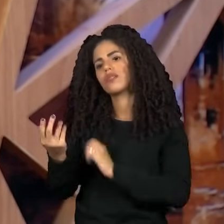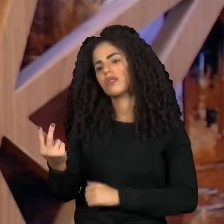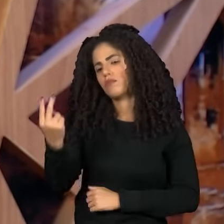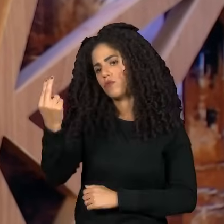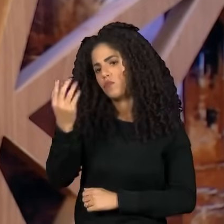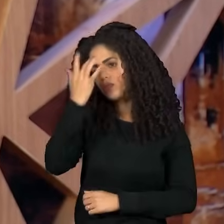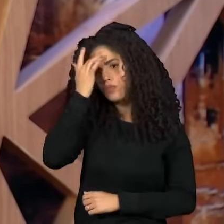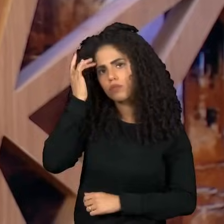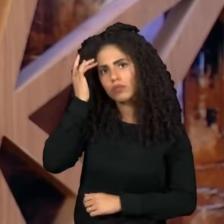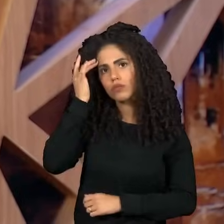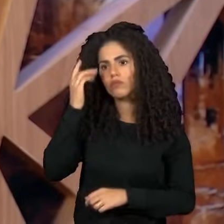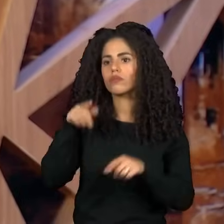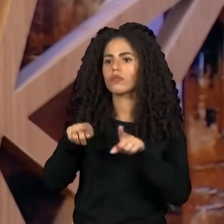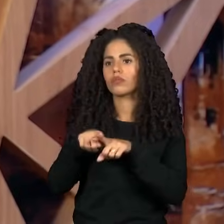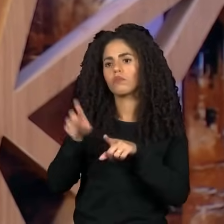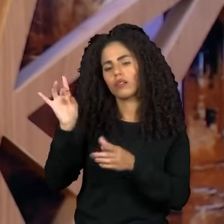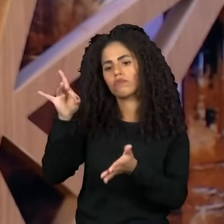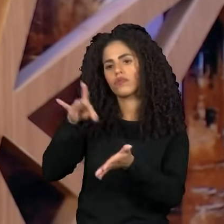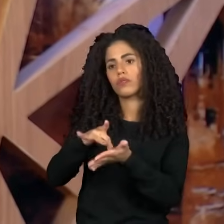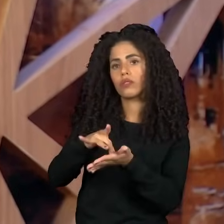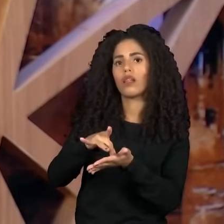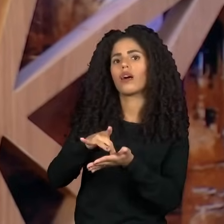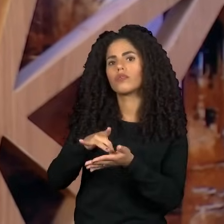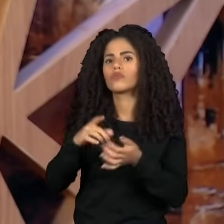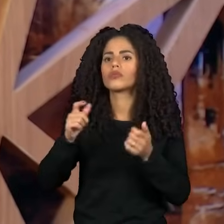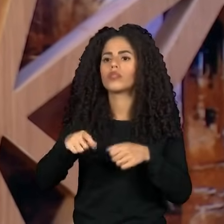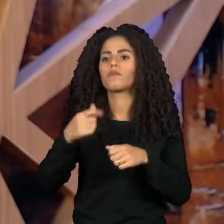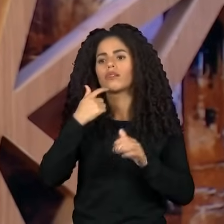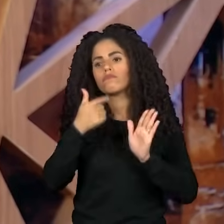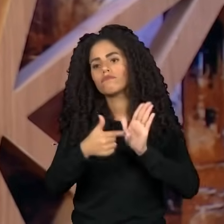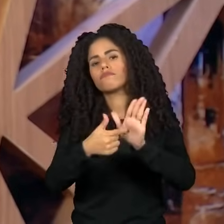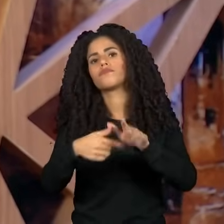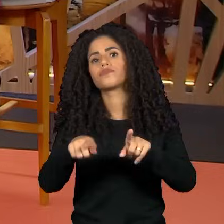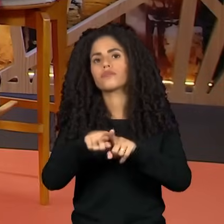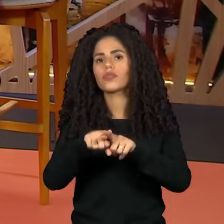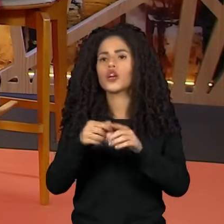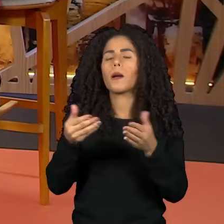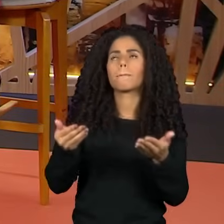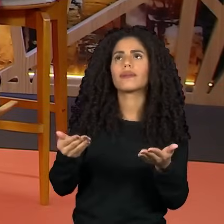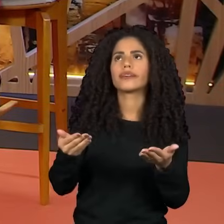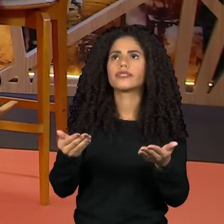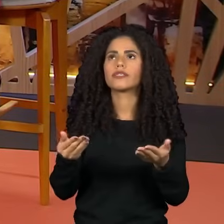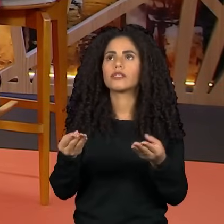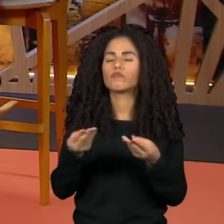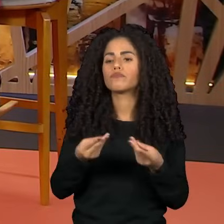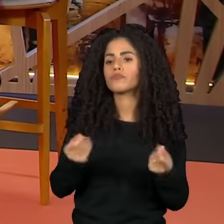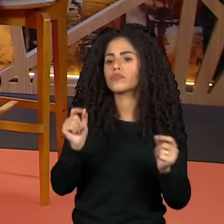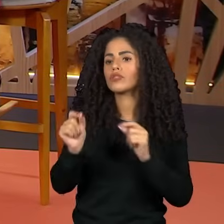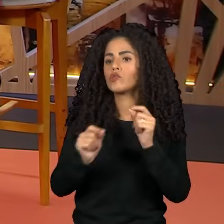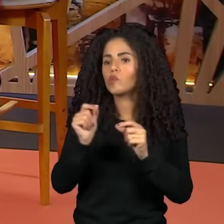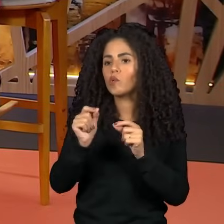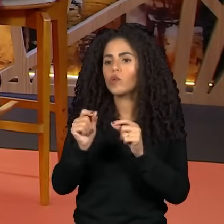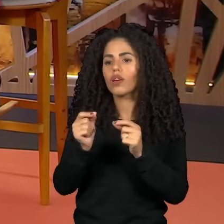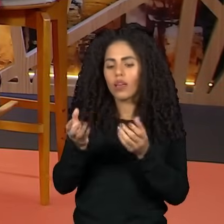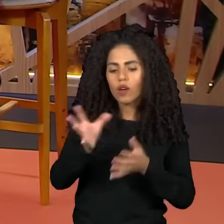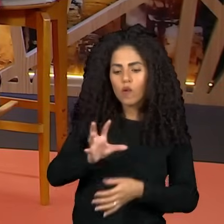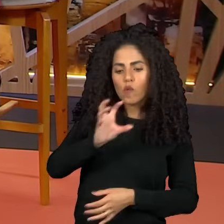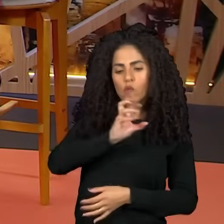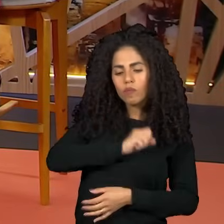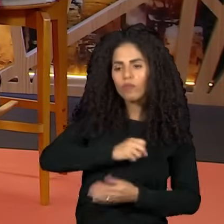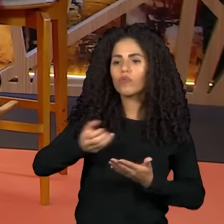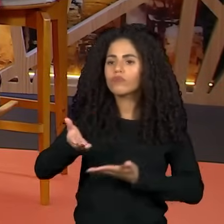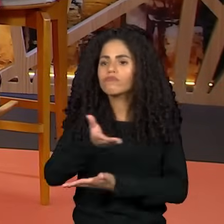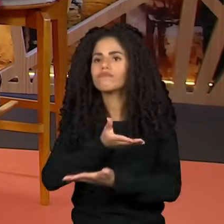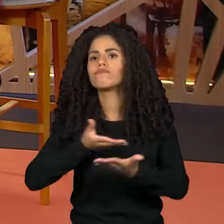muito bem, né? A monogamia também é uma realidade que pode ser experimentada, mas que a ideia do amor como partilha, da Sombo